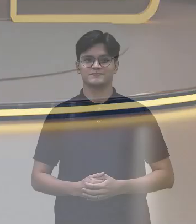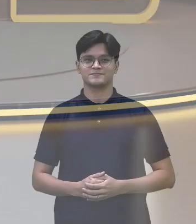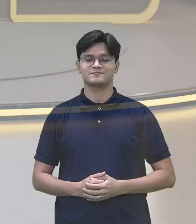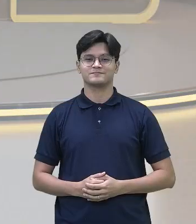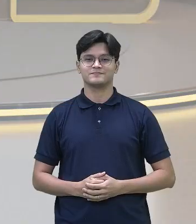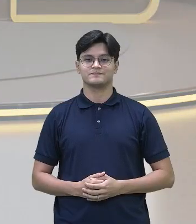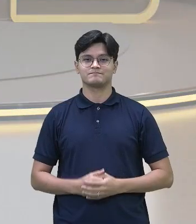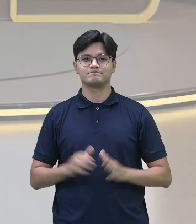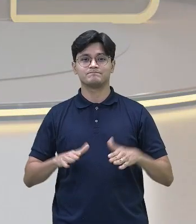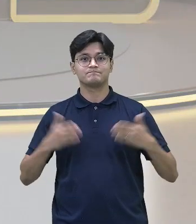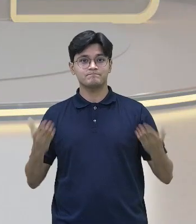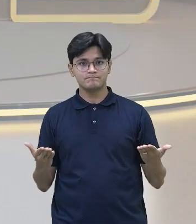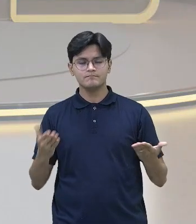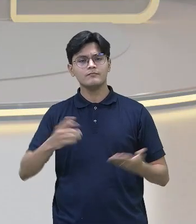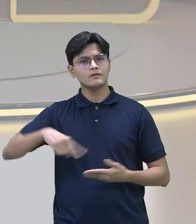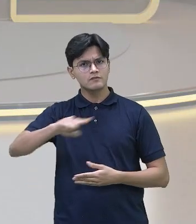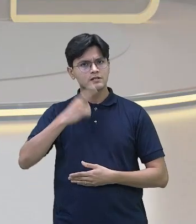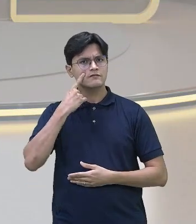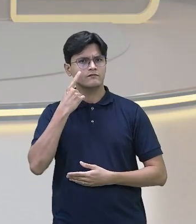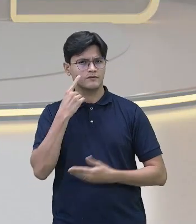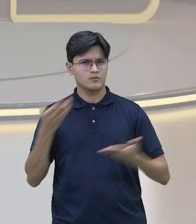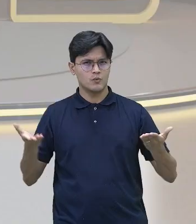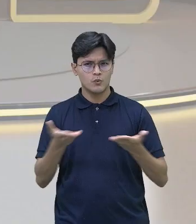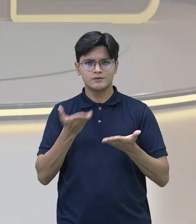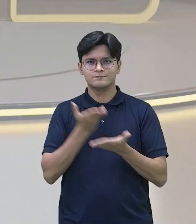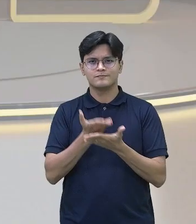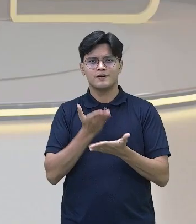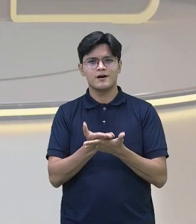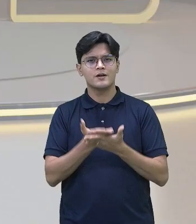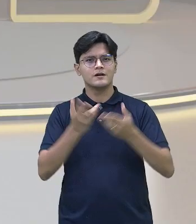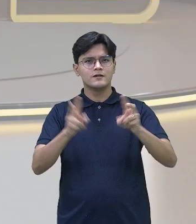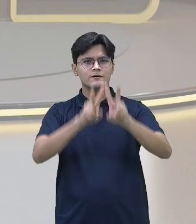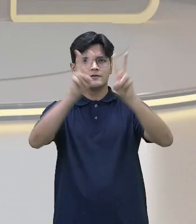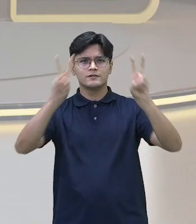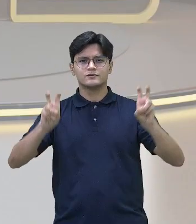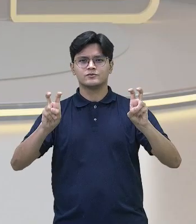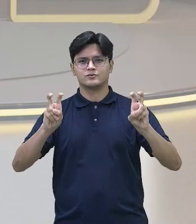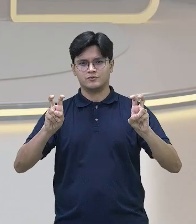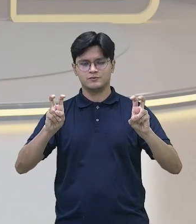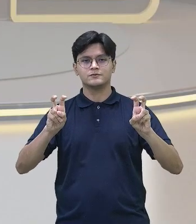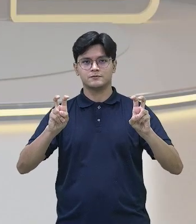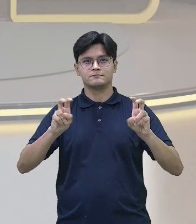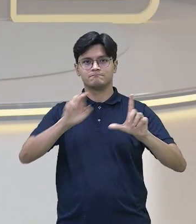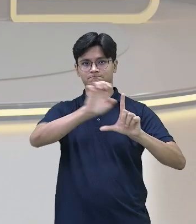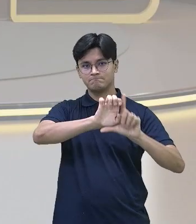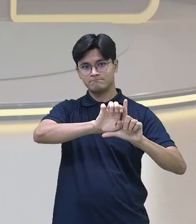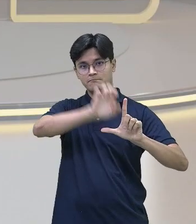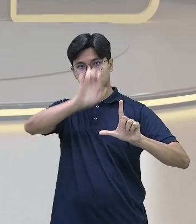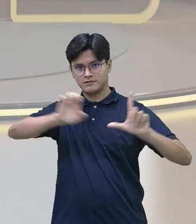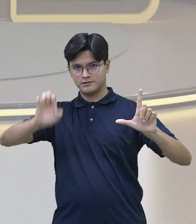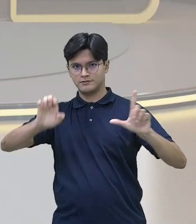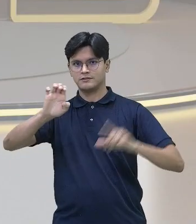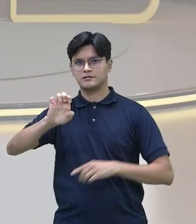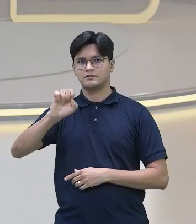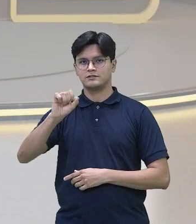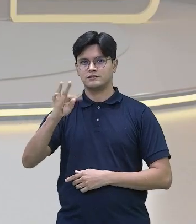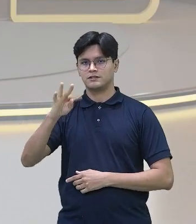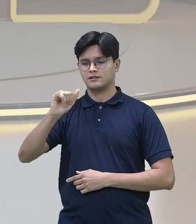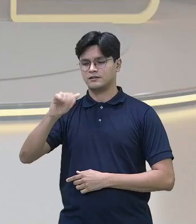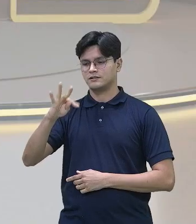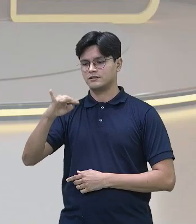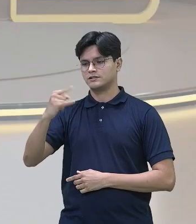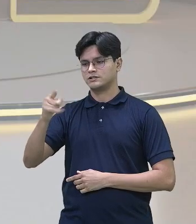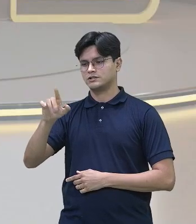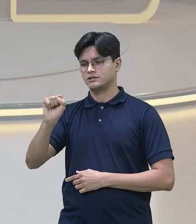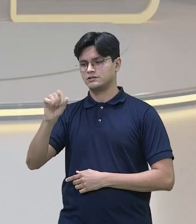Então, pessoal, como vocês viram, nossa aula, o assunto dela é sobre estatística, tá? Então a gente vai verificar aqui qual